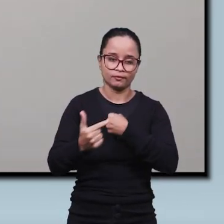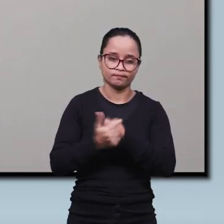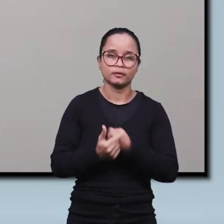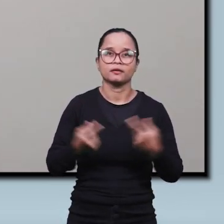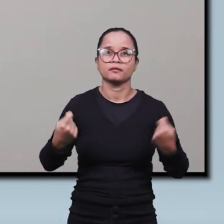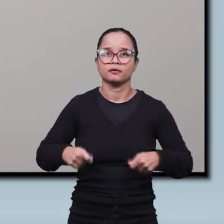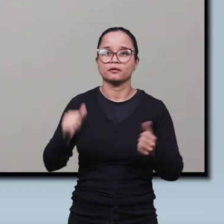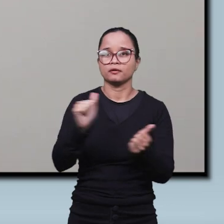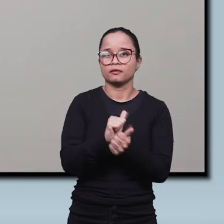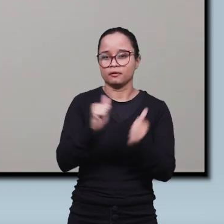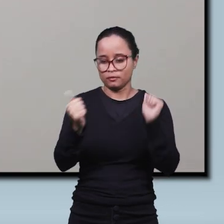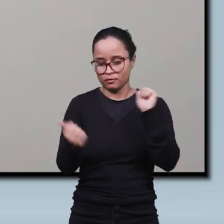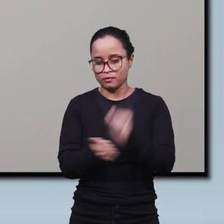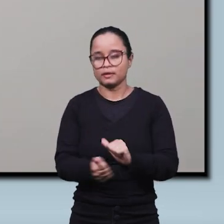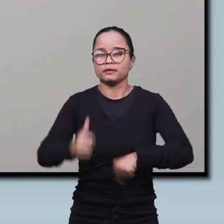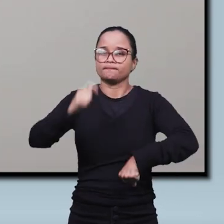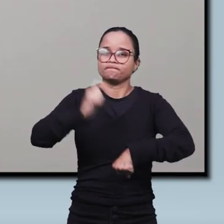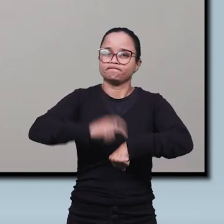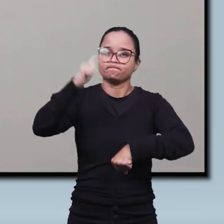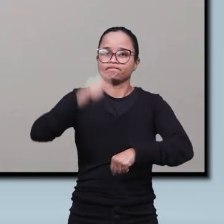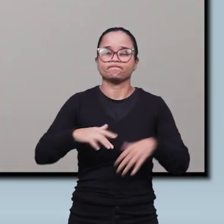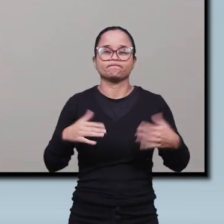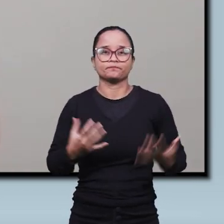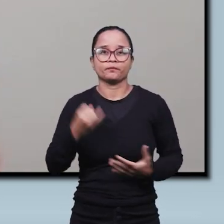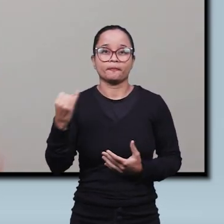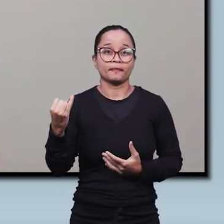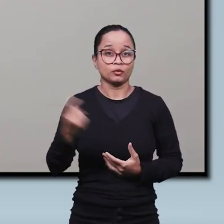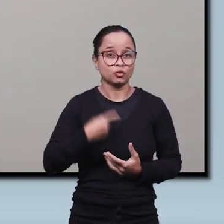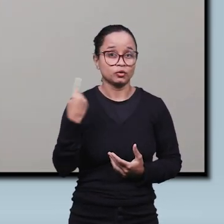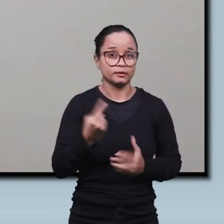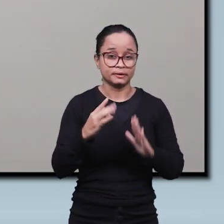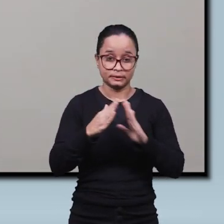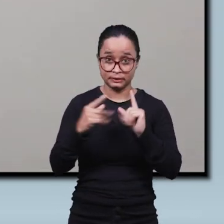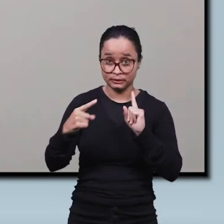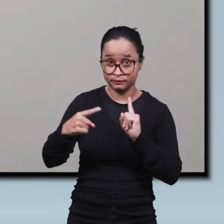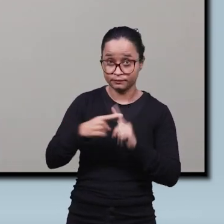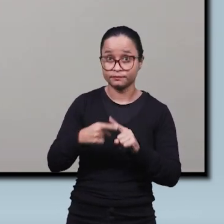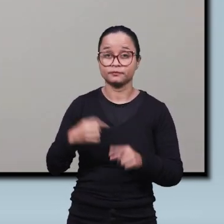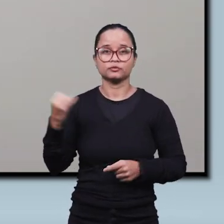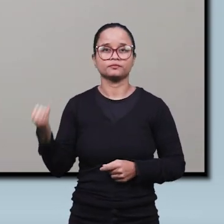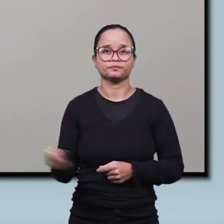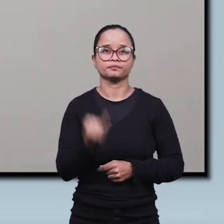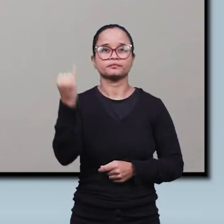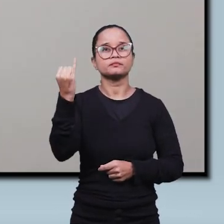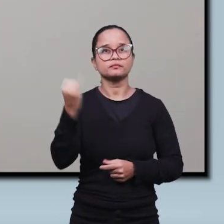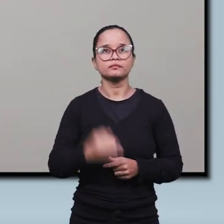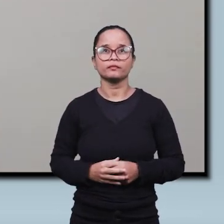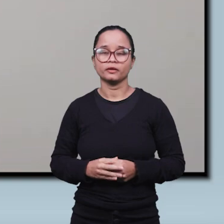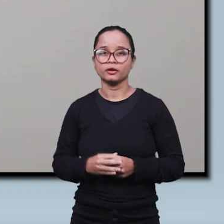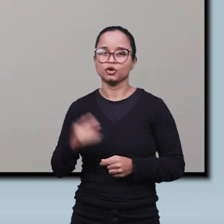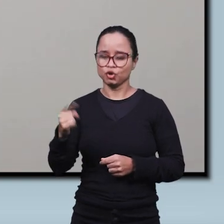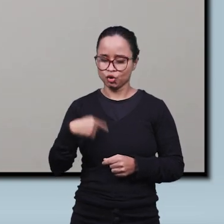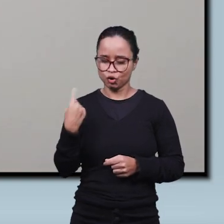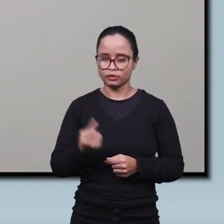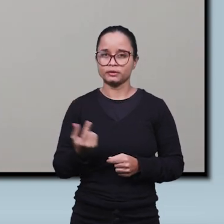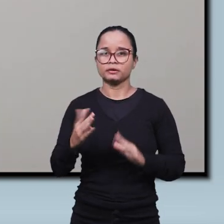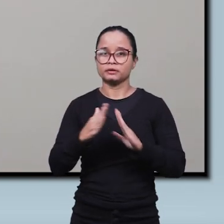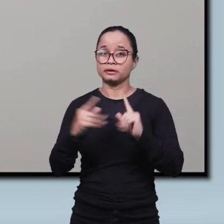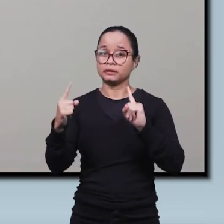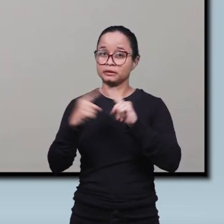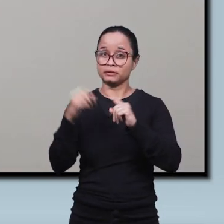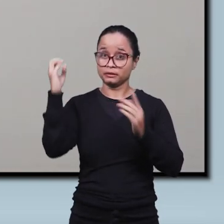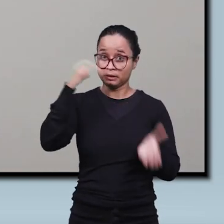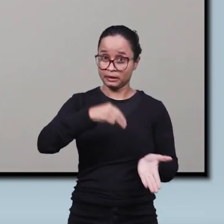precisa se adequar àquele momento. Então, nós como igreja, o importante, como igreja, a Igreja